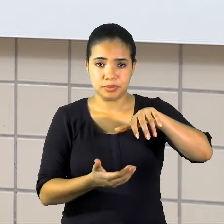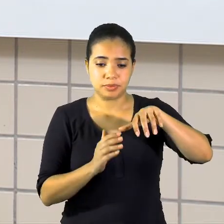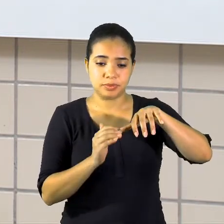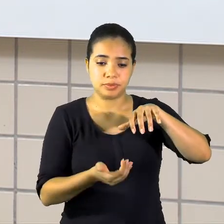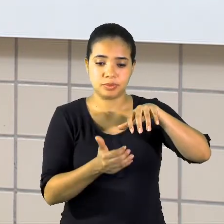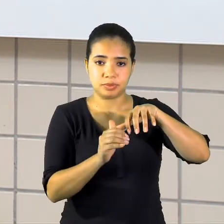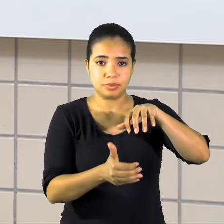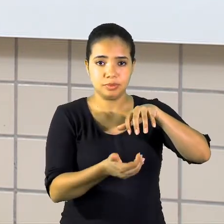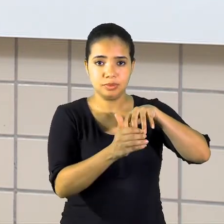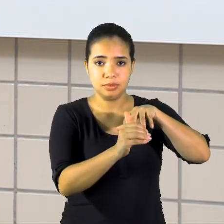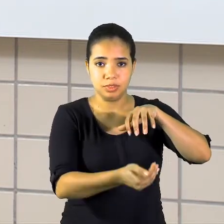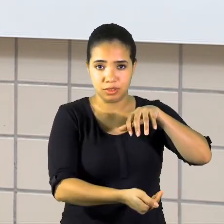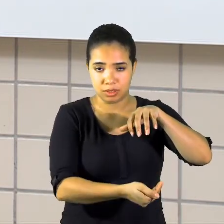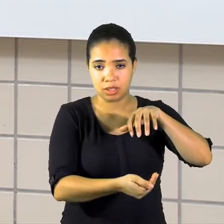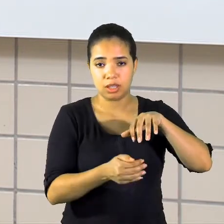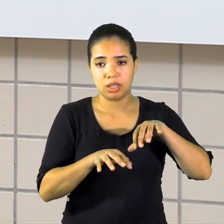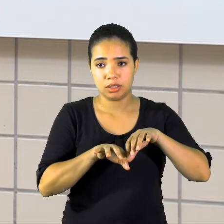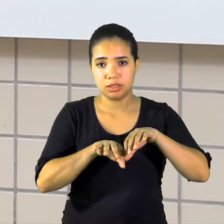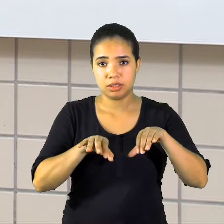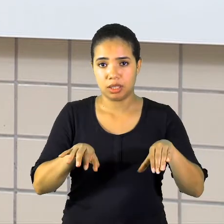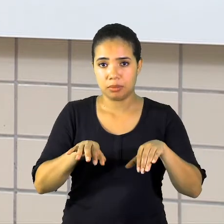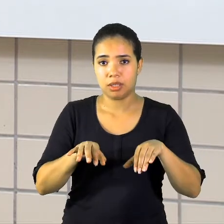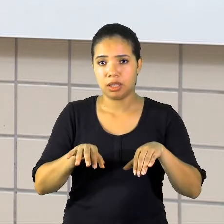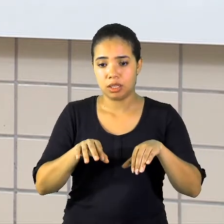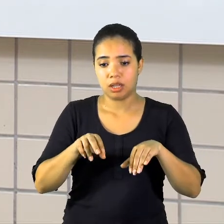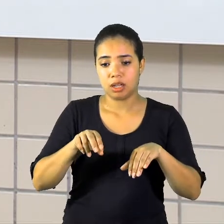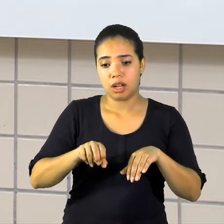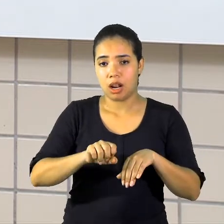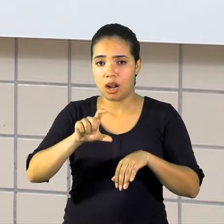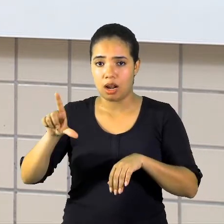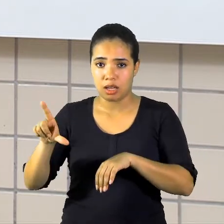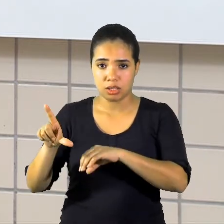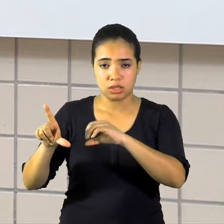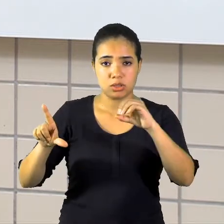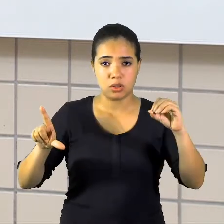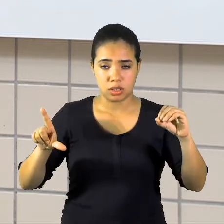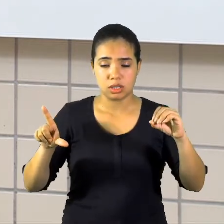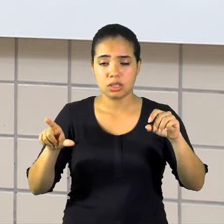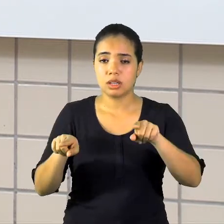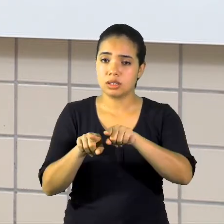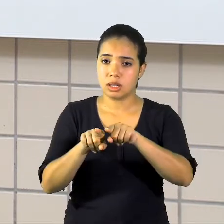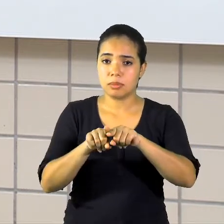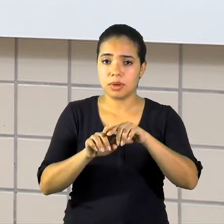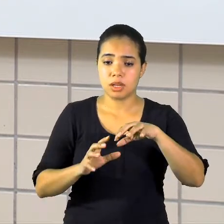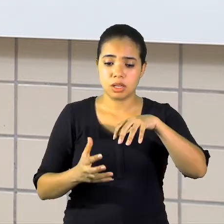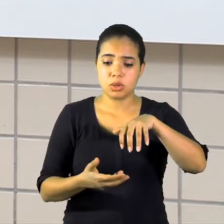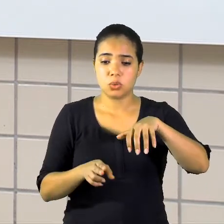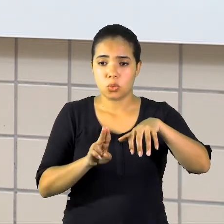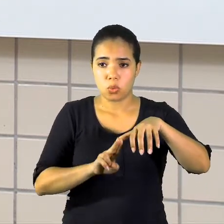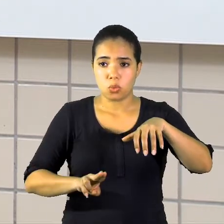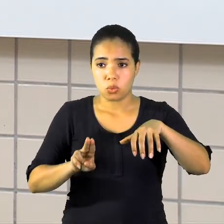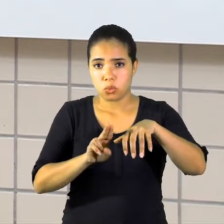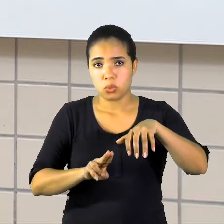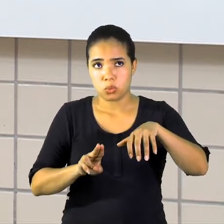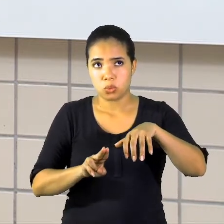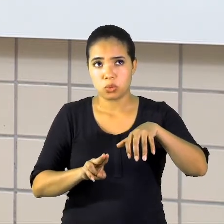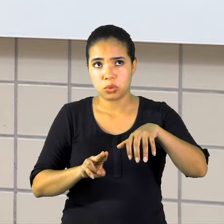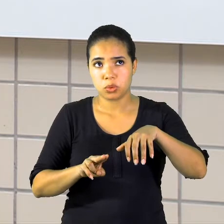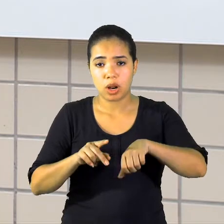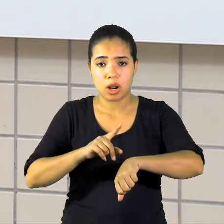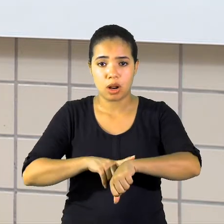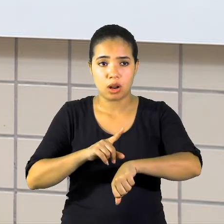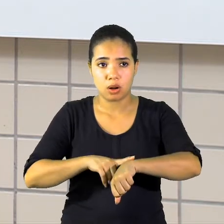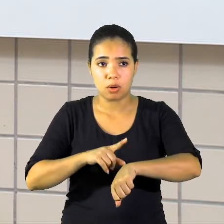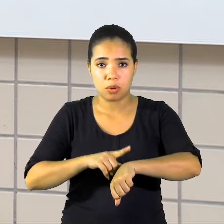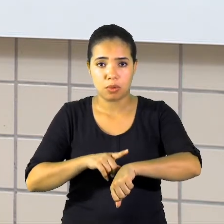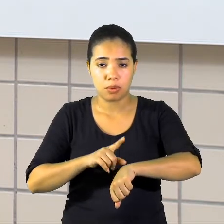entre outras coisas, além de separar os hemisférios leste e oeste, também é utilizado para a questão da hora, né,